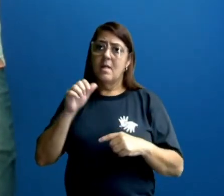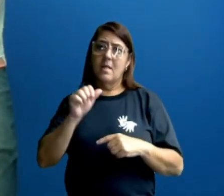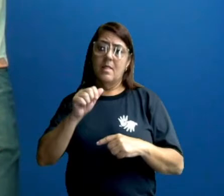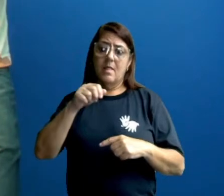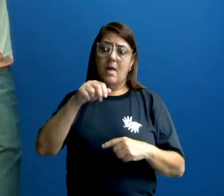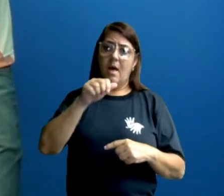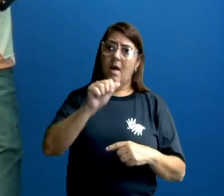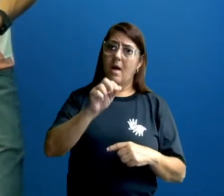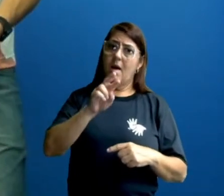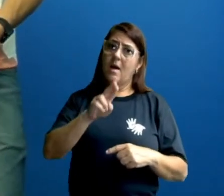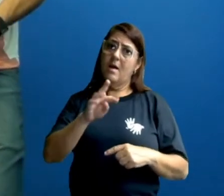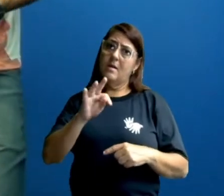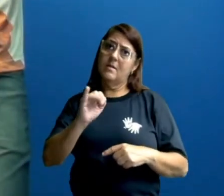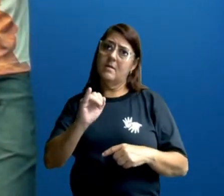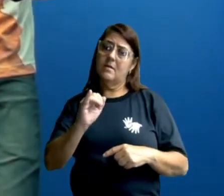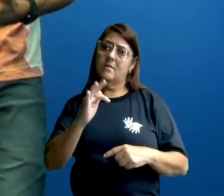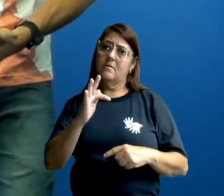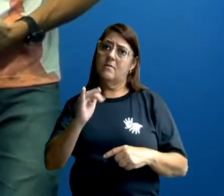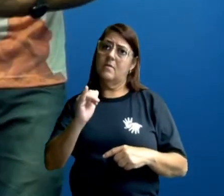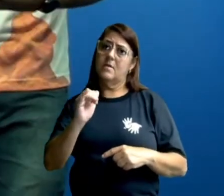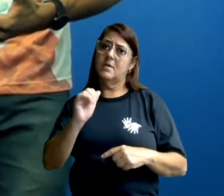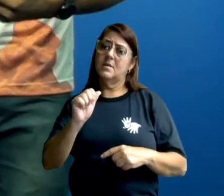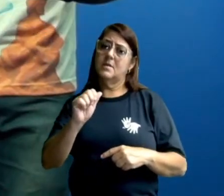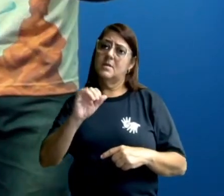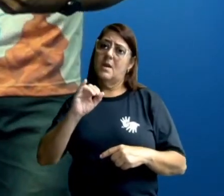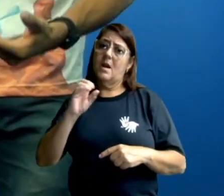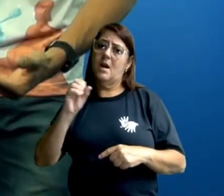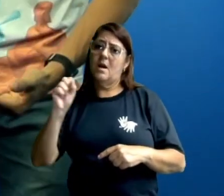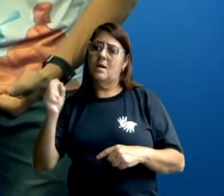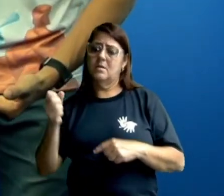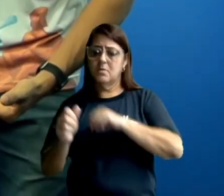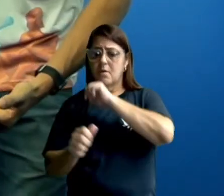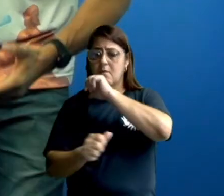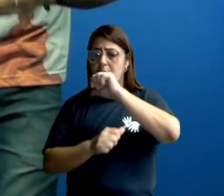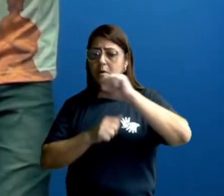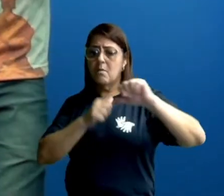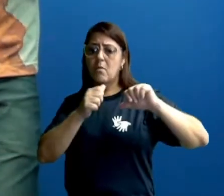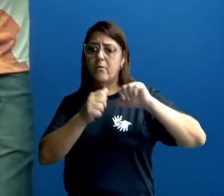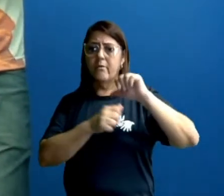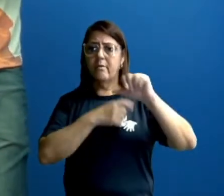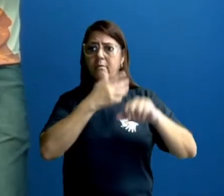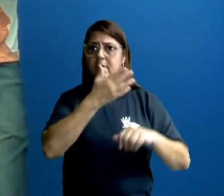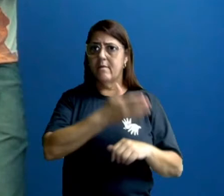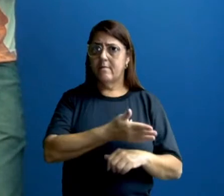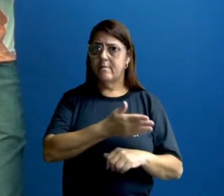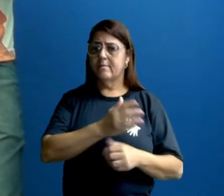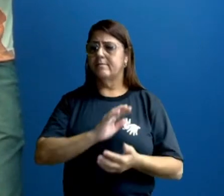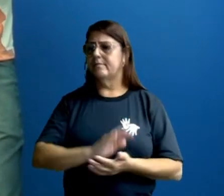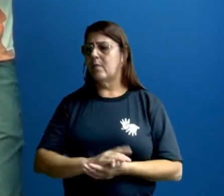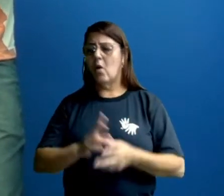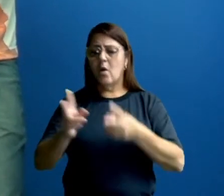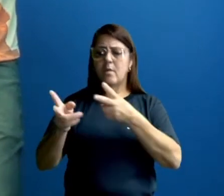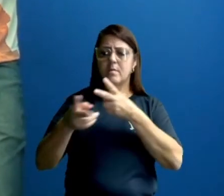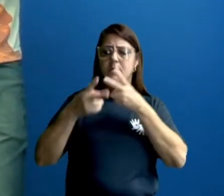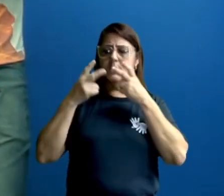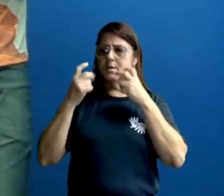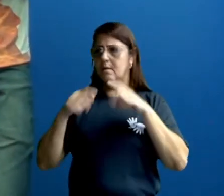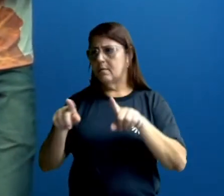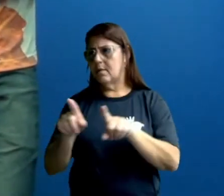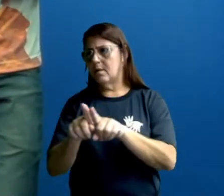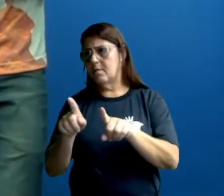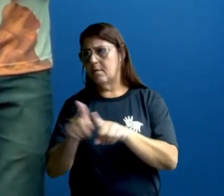precisaram passar por um processo de transformação, tá certo? E a gente observa que